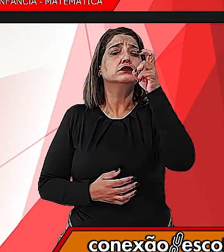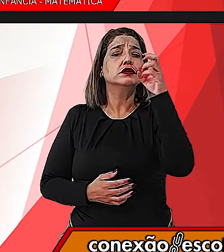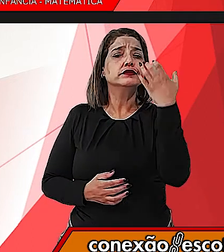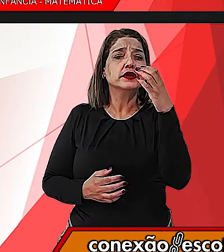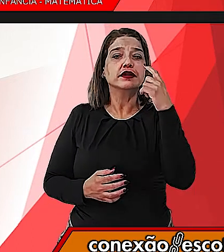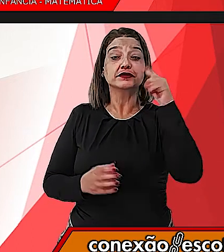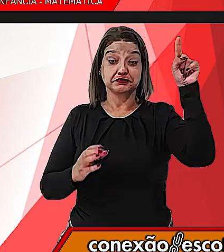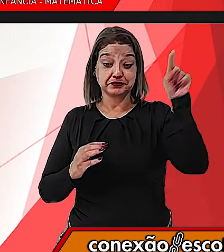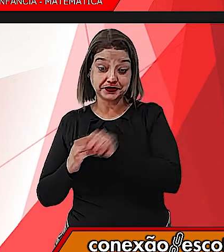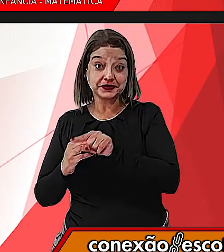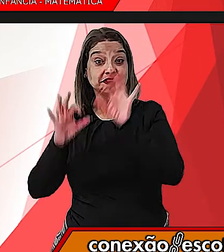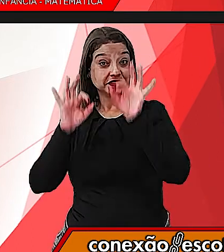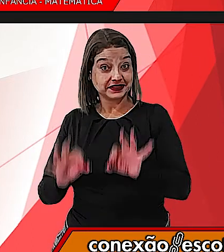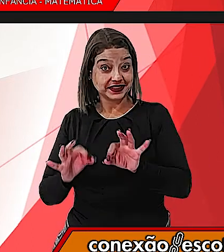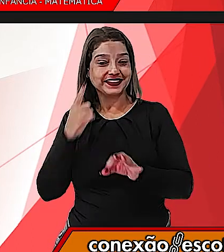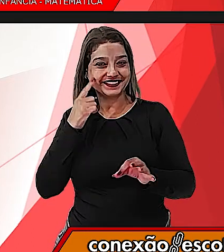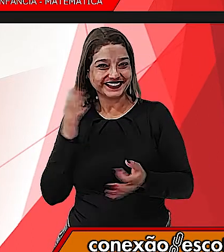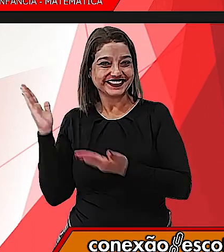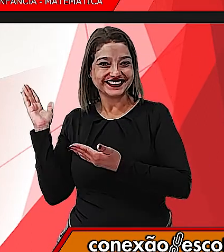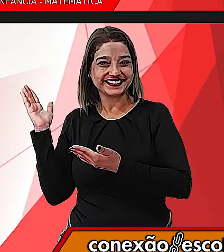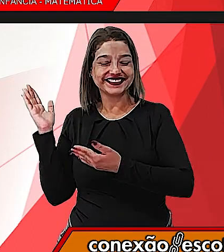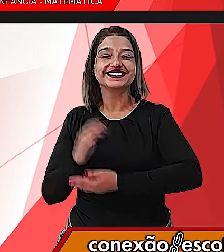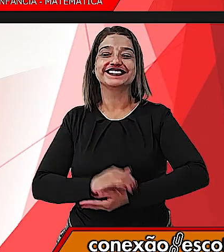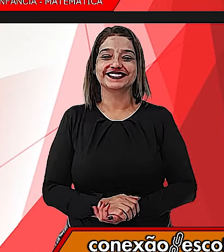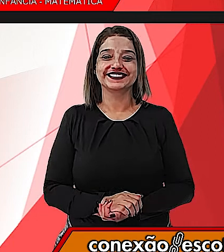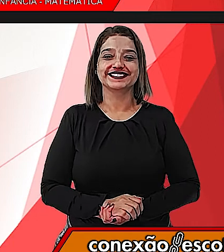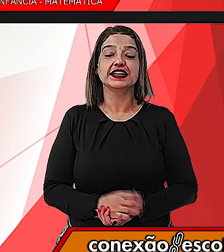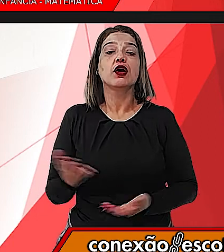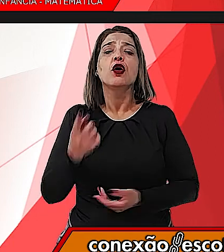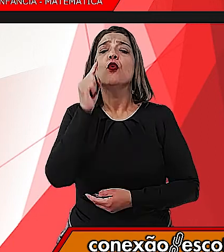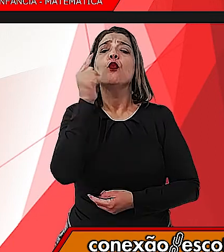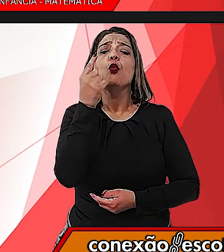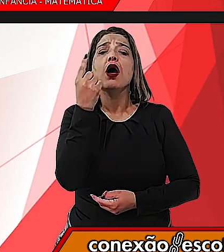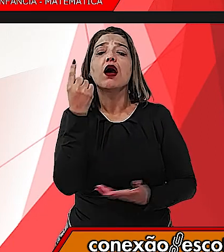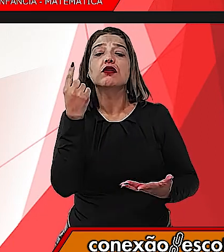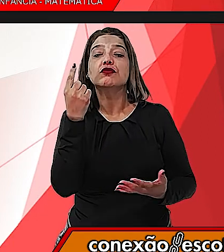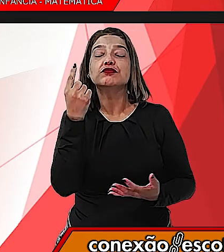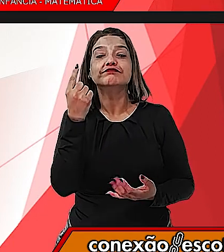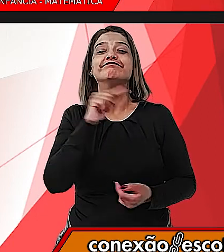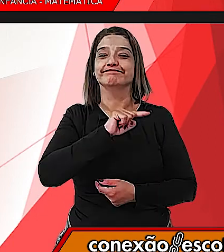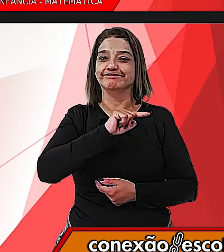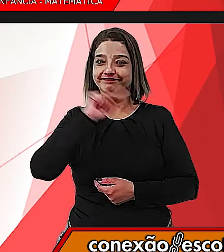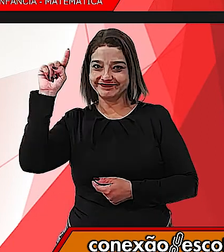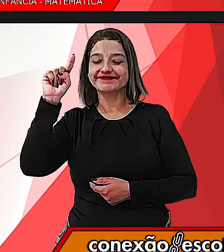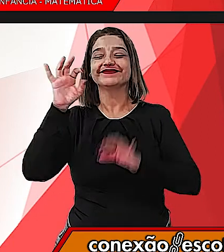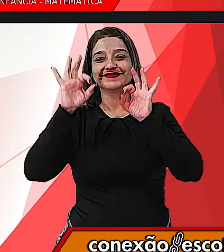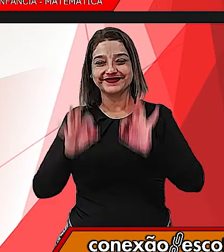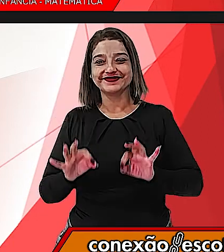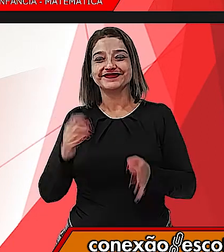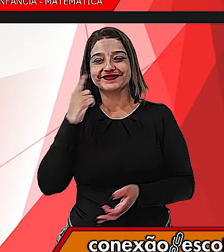5 centavos? Já está ligado aí. 5 centavos. E um real?